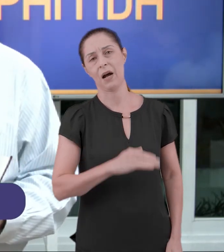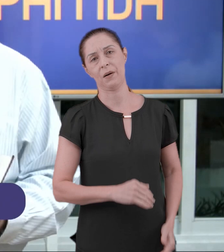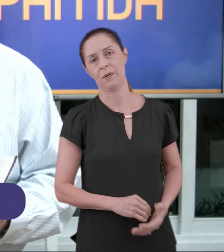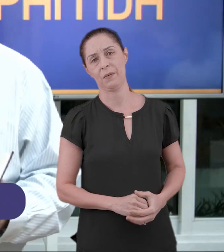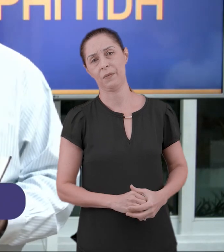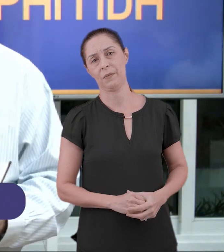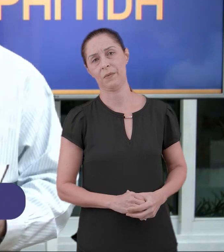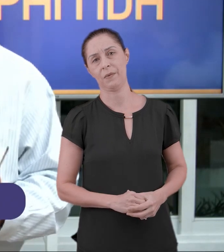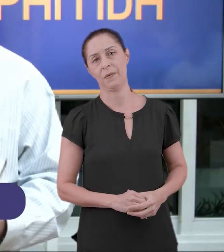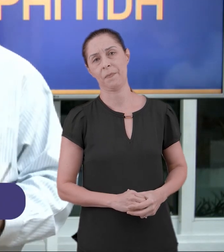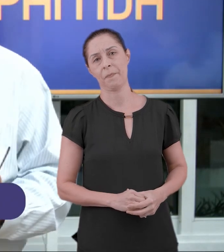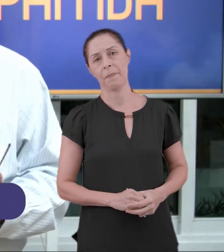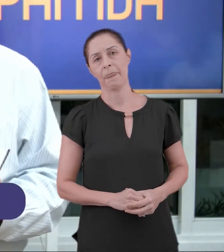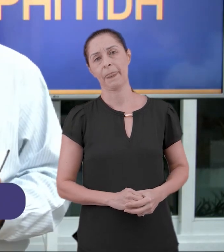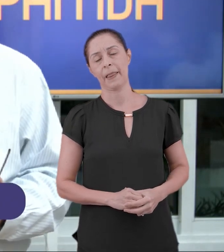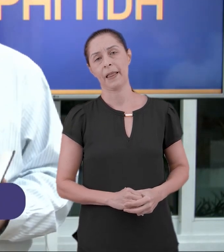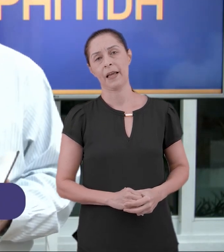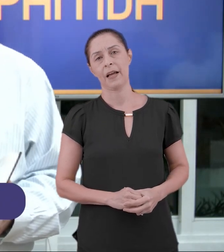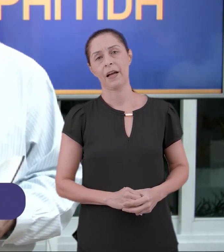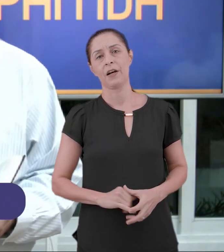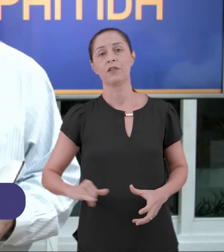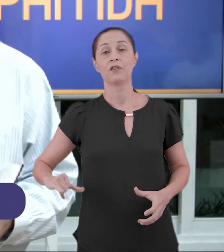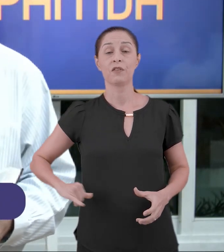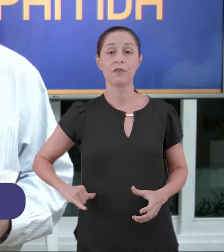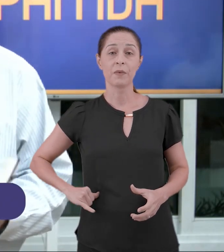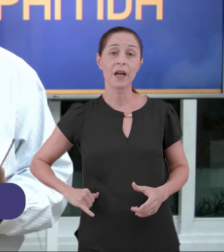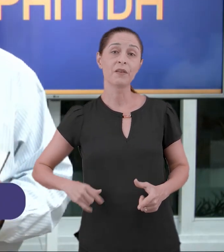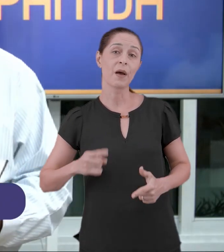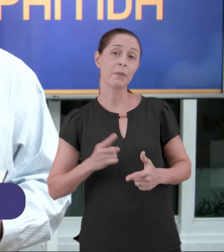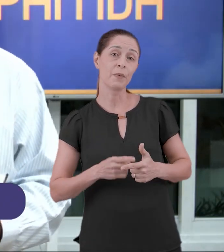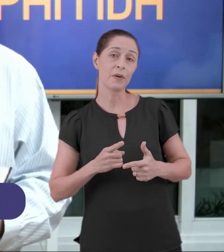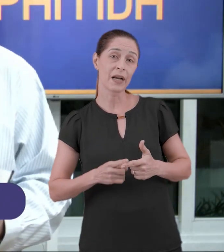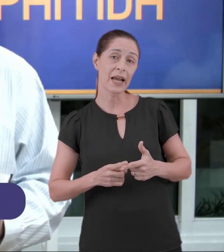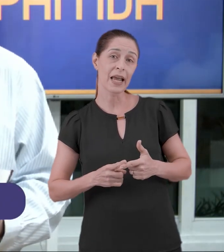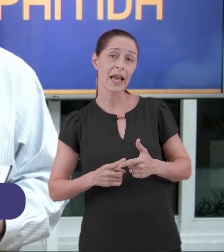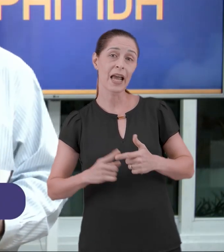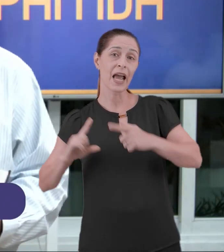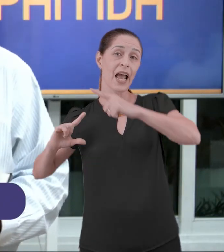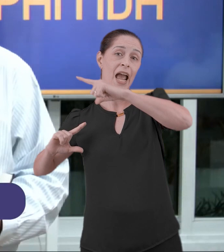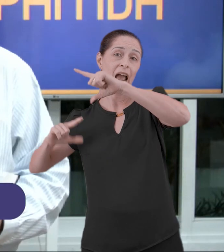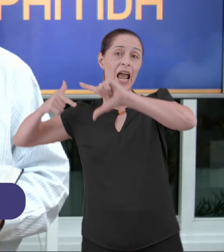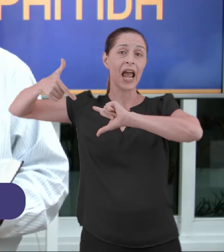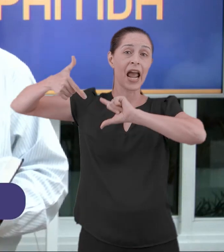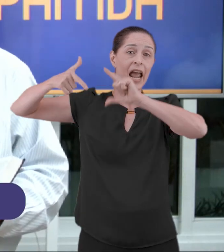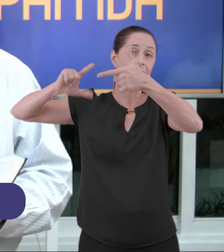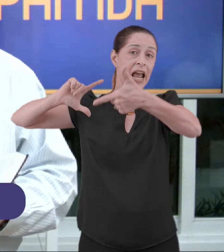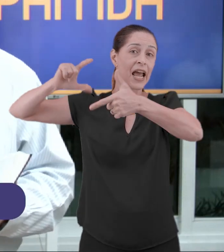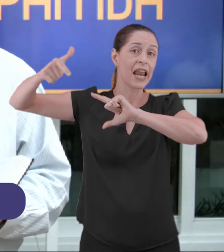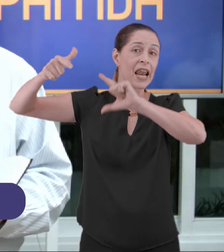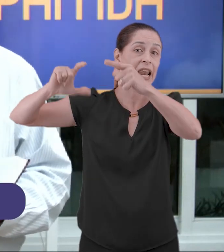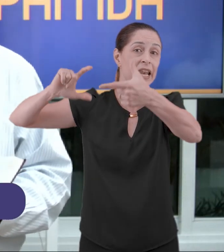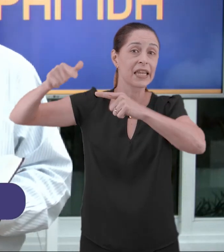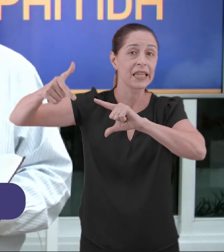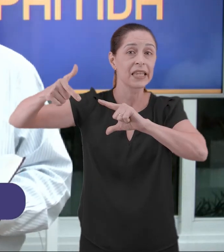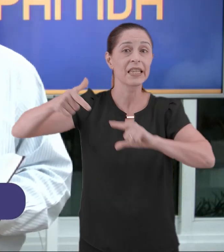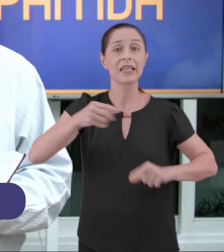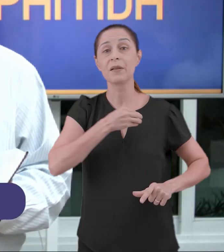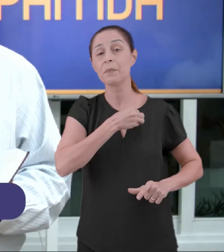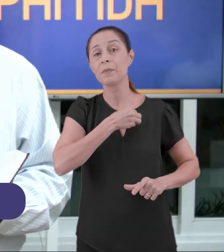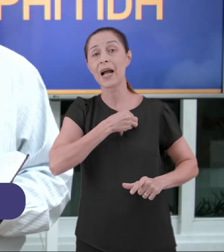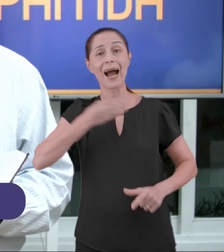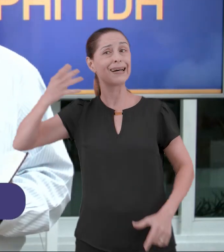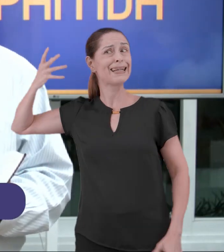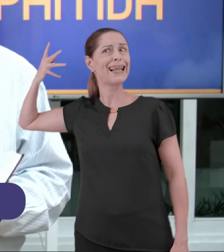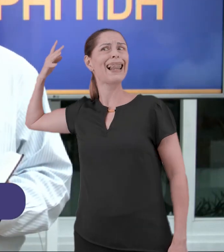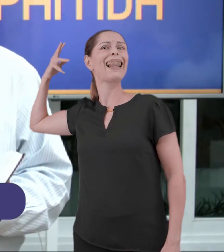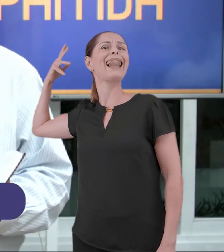O sofrimento é herança da nossa pecaminosidade, da nossa natureza pecaminosa. Mas Cristo, ele já pagou